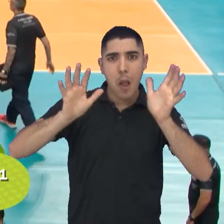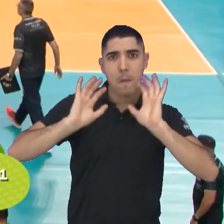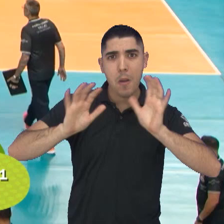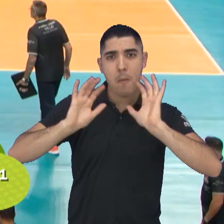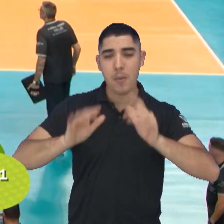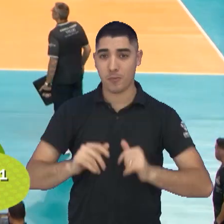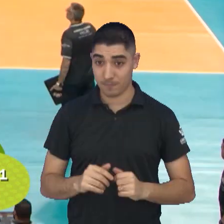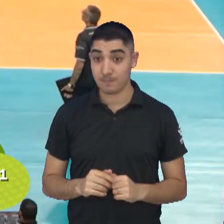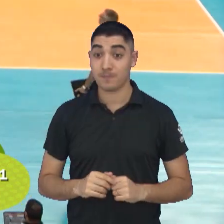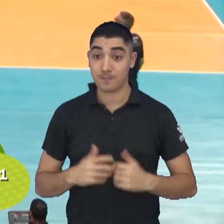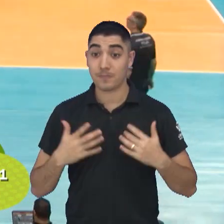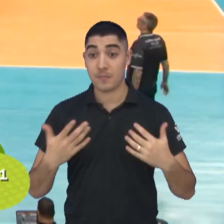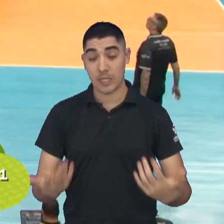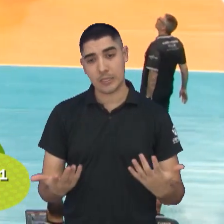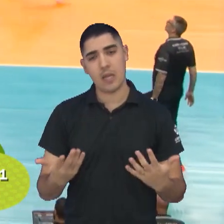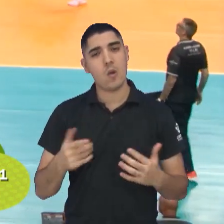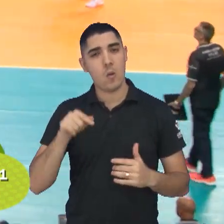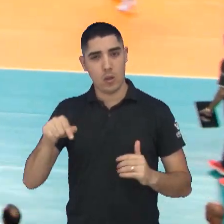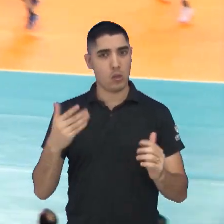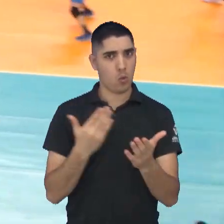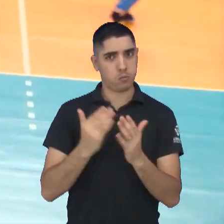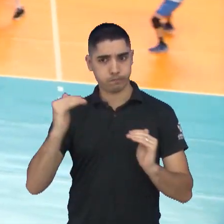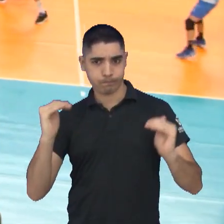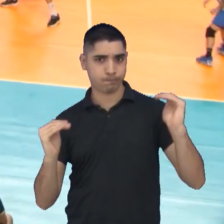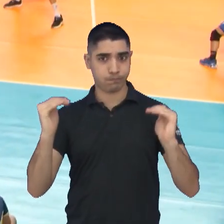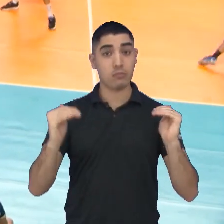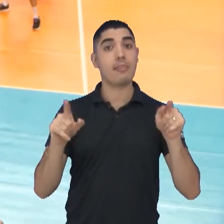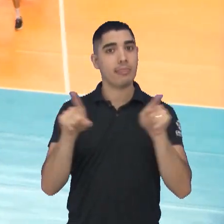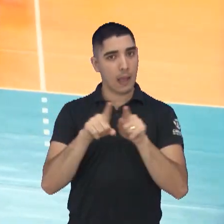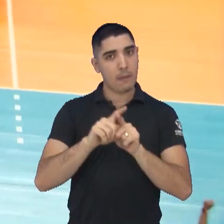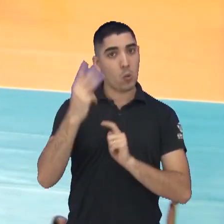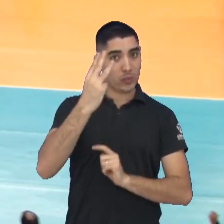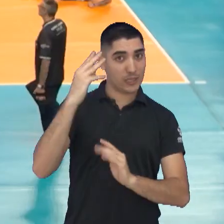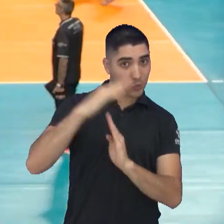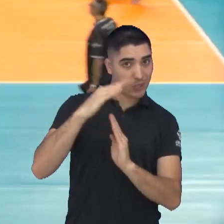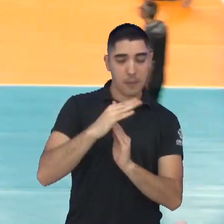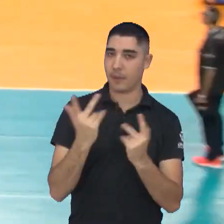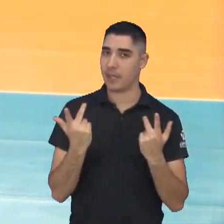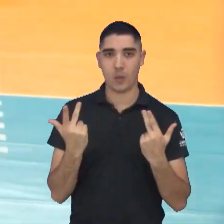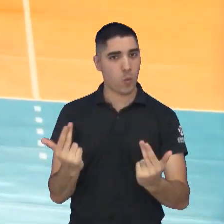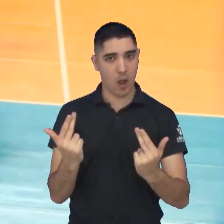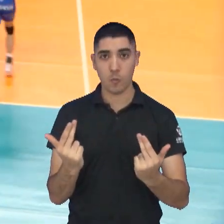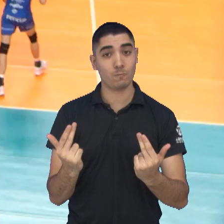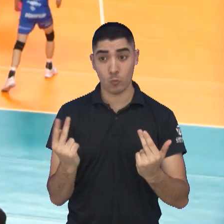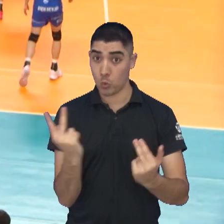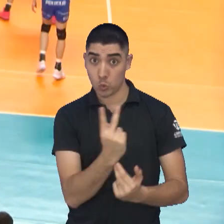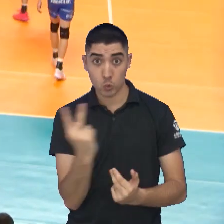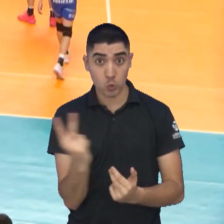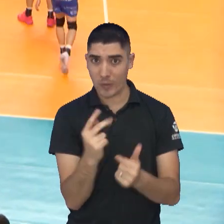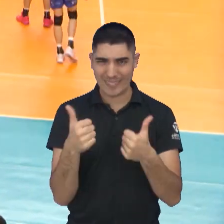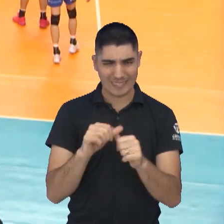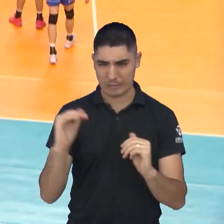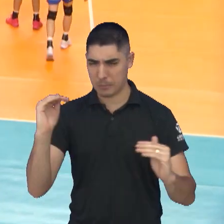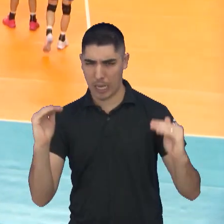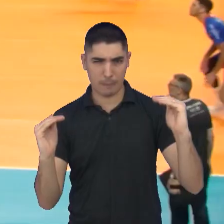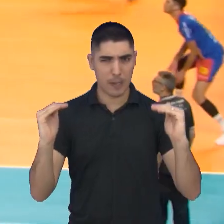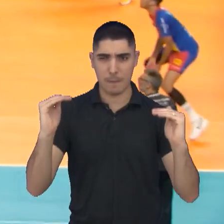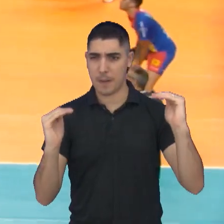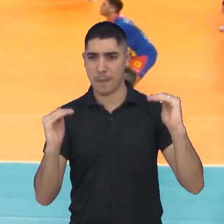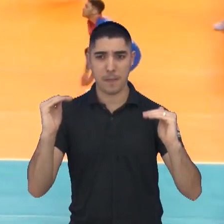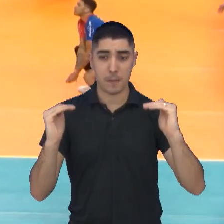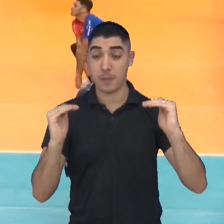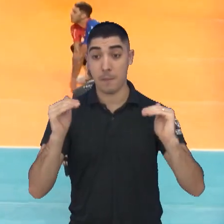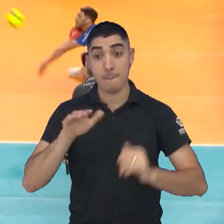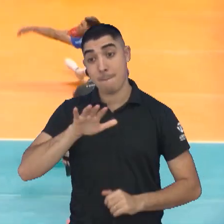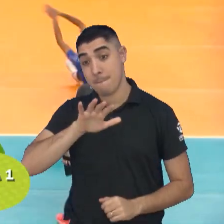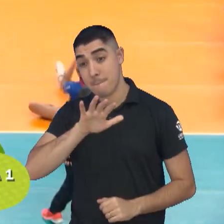O equilíbrio entre São José e Campinas continuou também no terceiro set, com as duas equipes alternando a pontuação. Mas